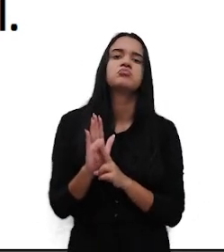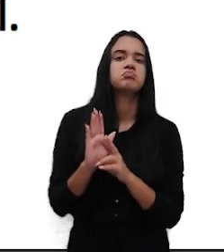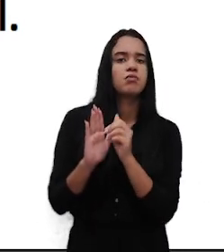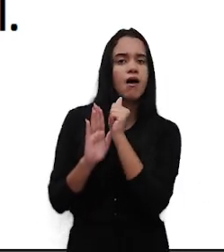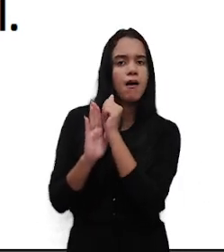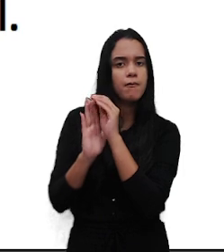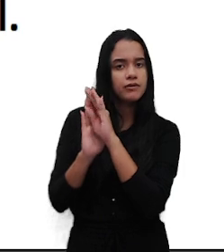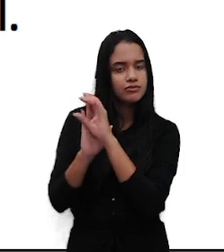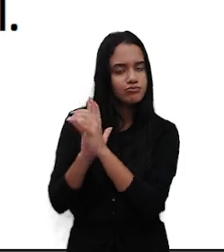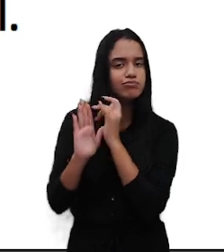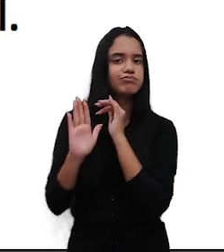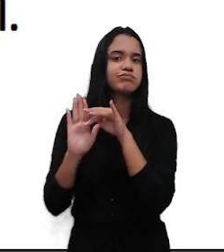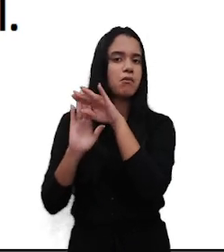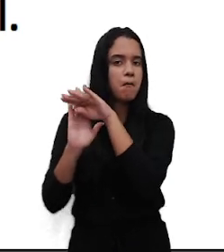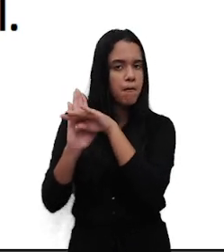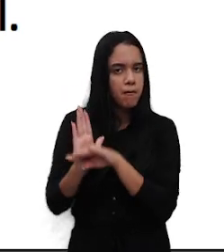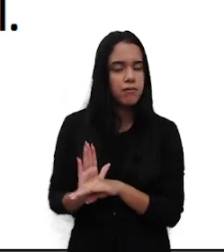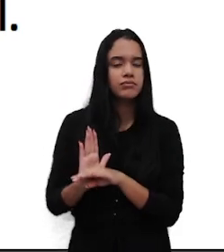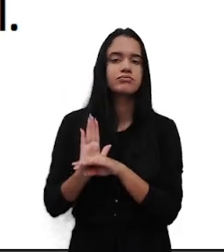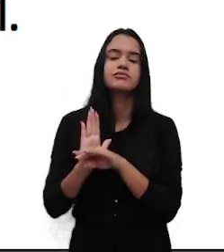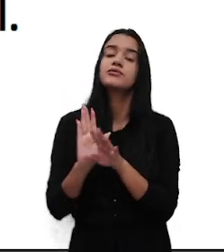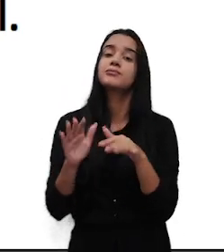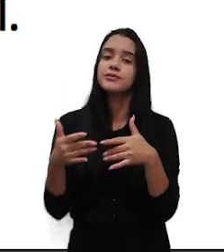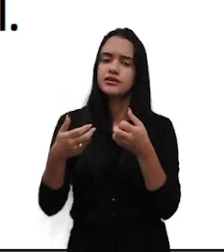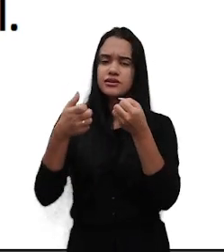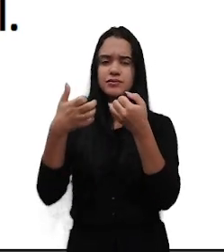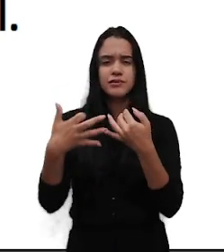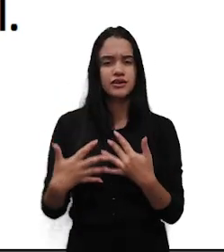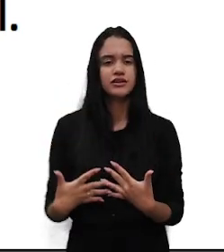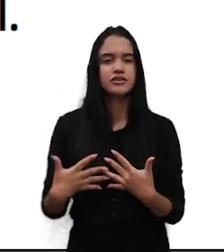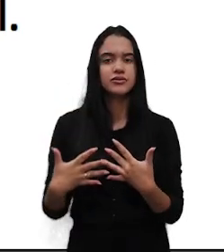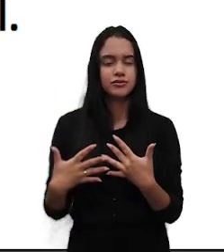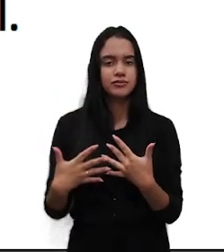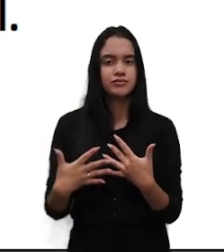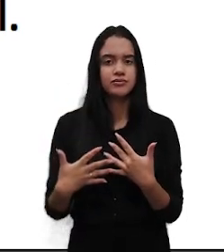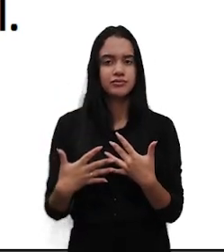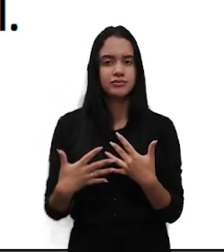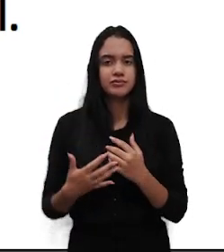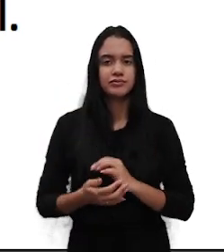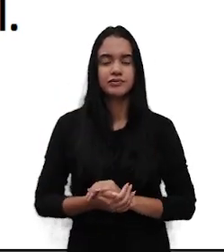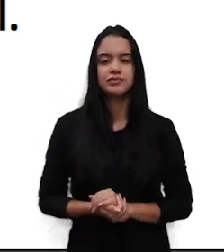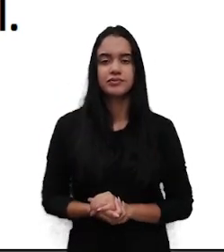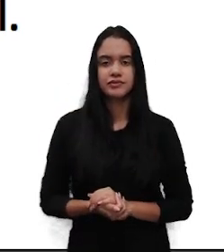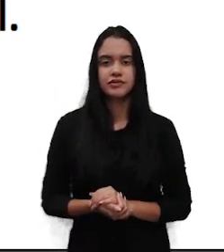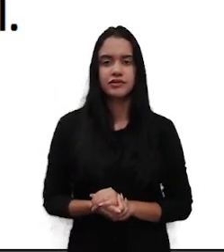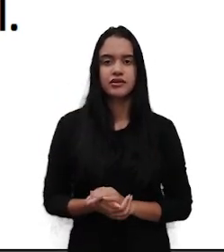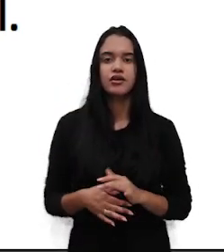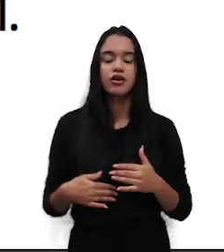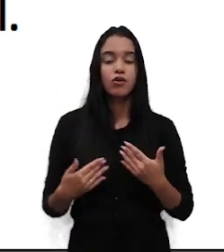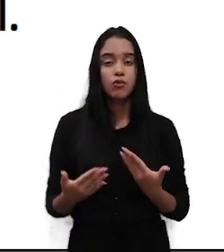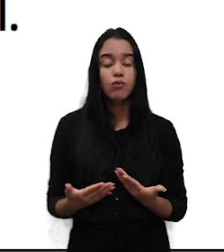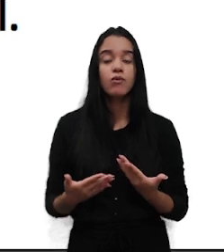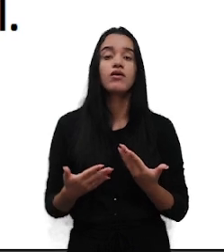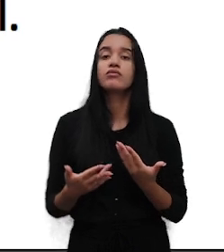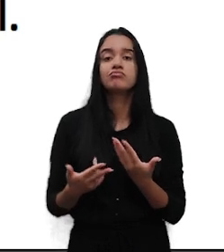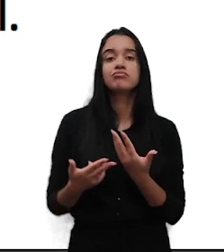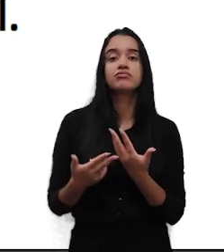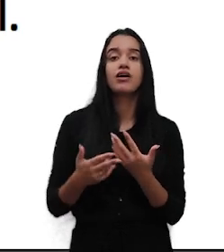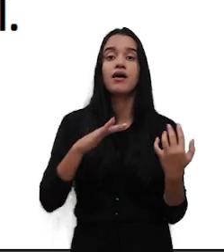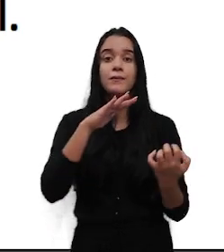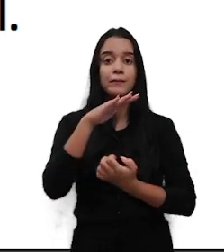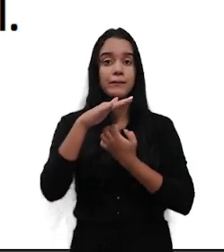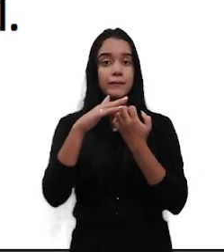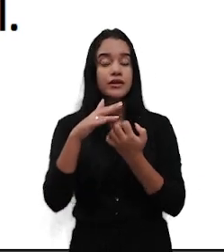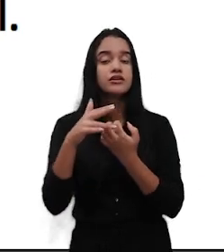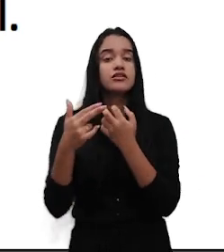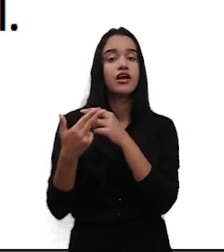cabeçalho, de onde vem, explicando qual é o órgão que vai estar